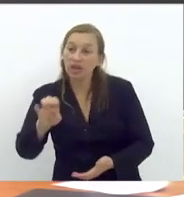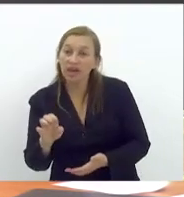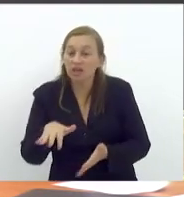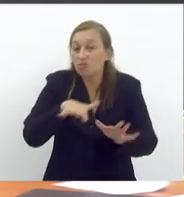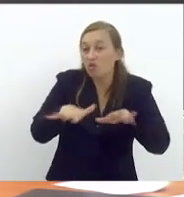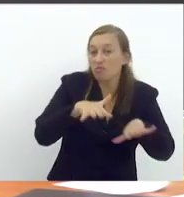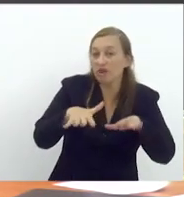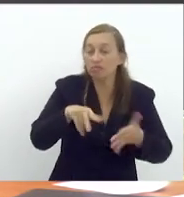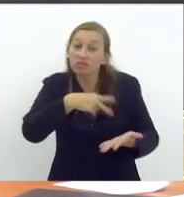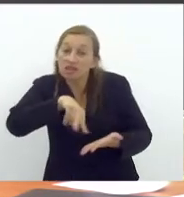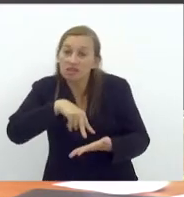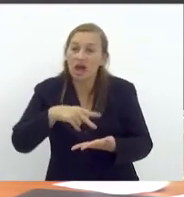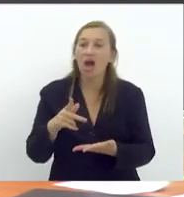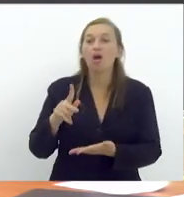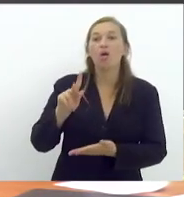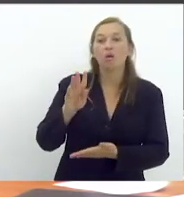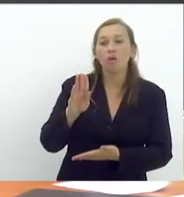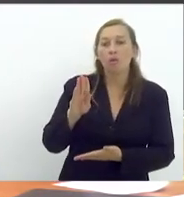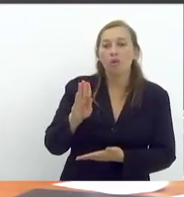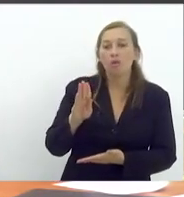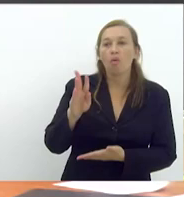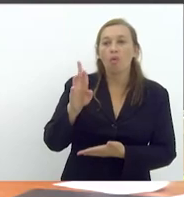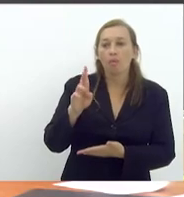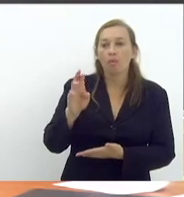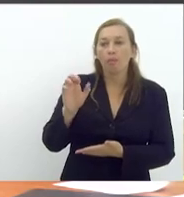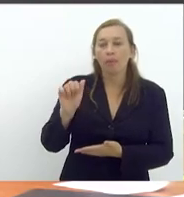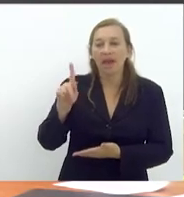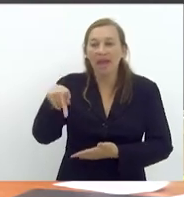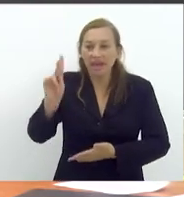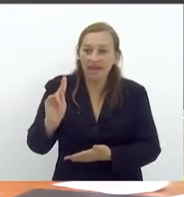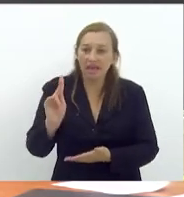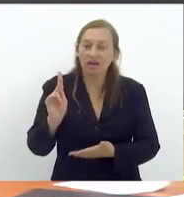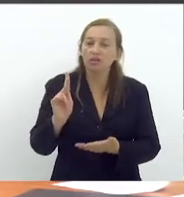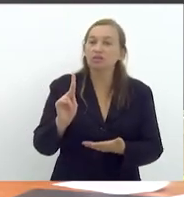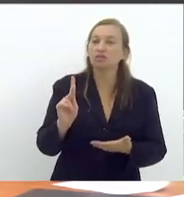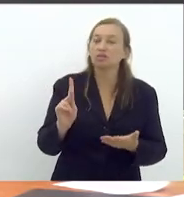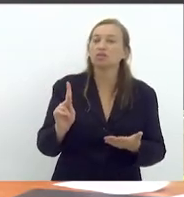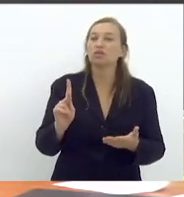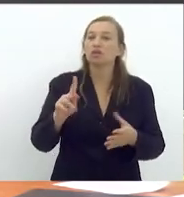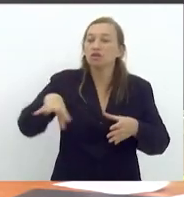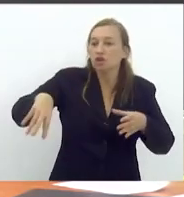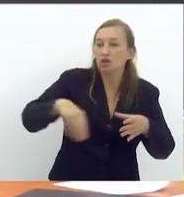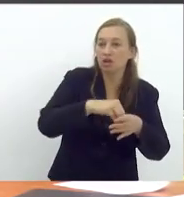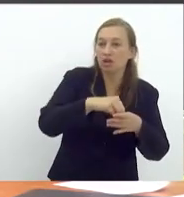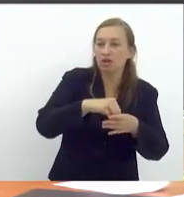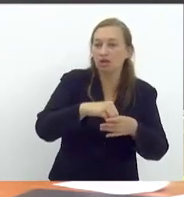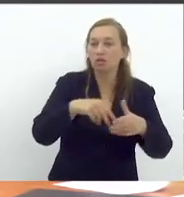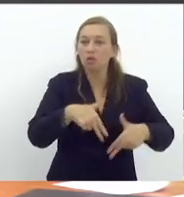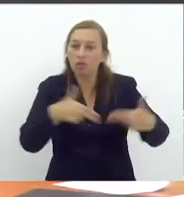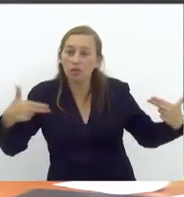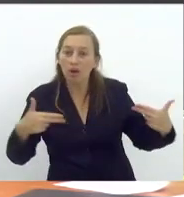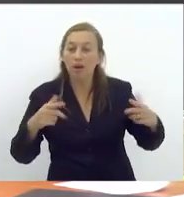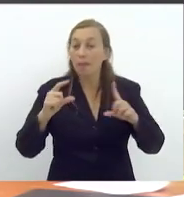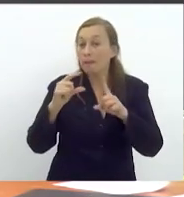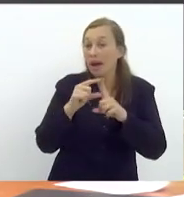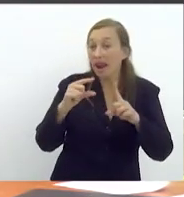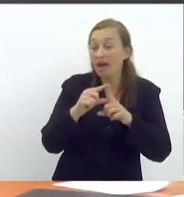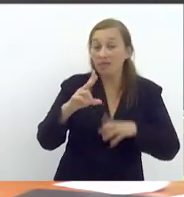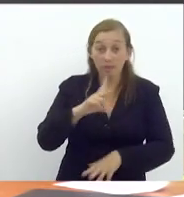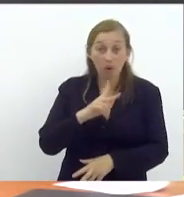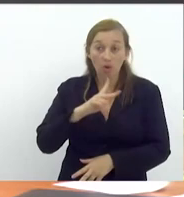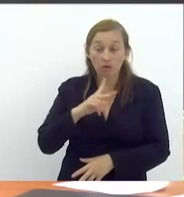dançar o Break é um dos elementos dessa cultura que já constituem no hip hop pela própria palavra